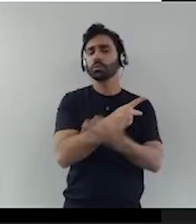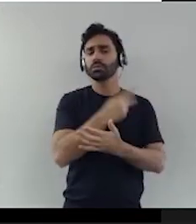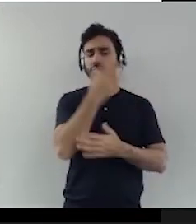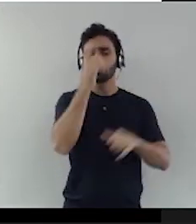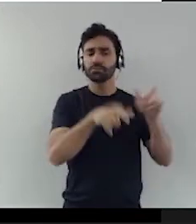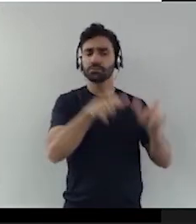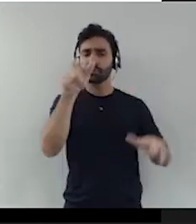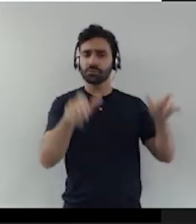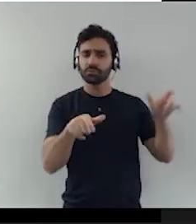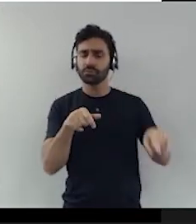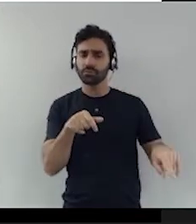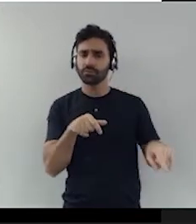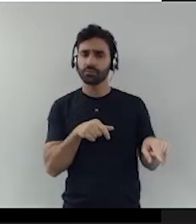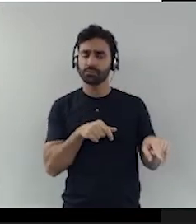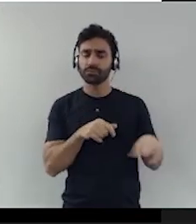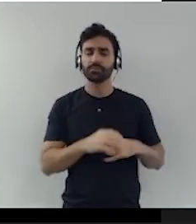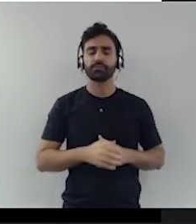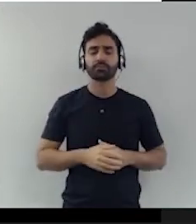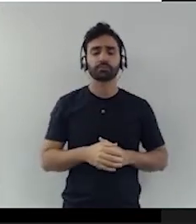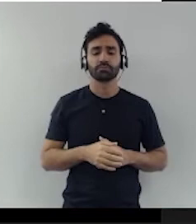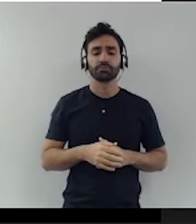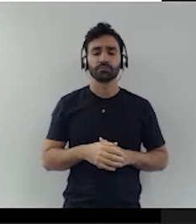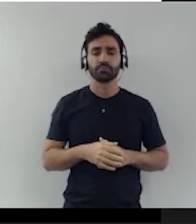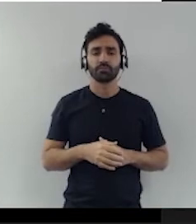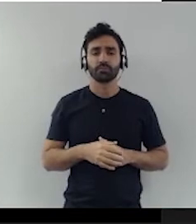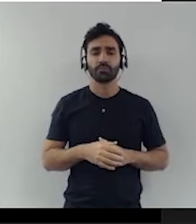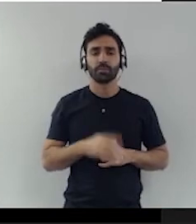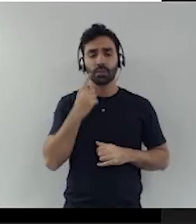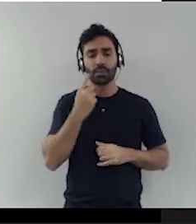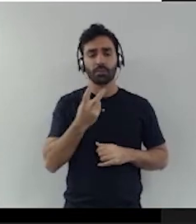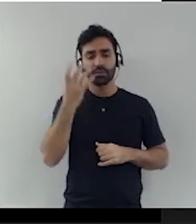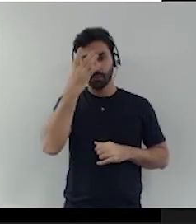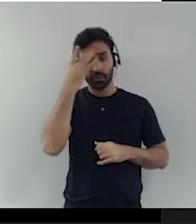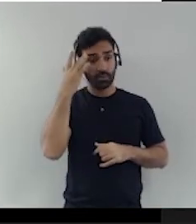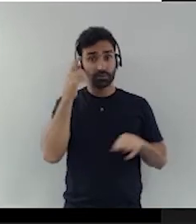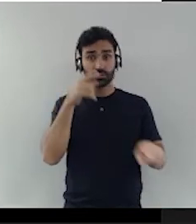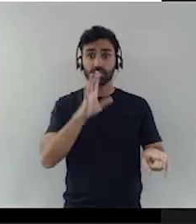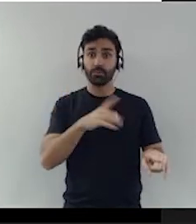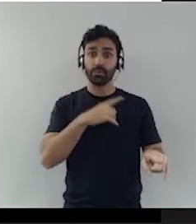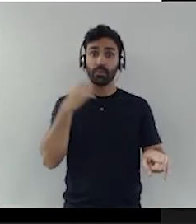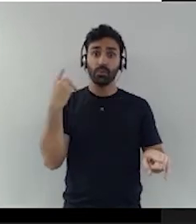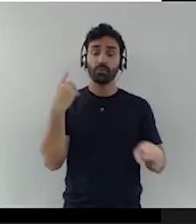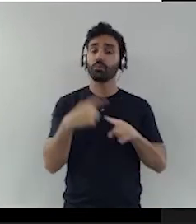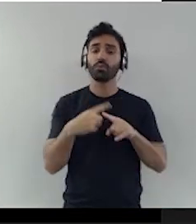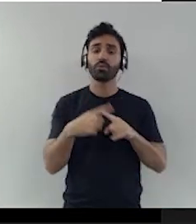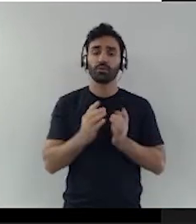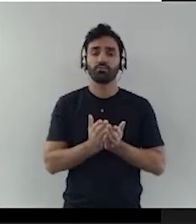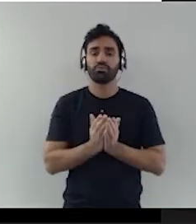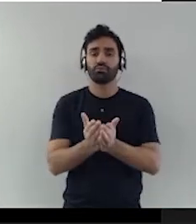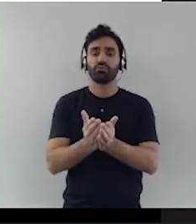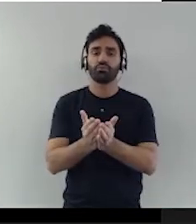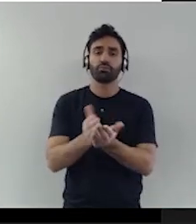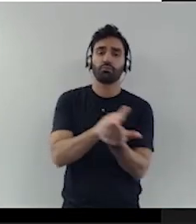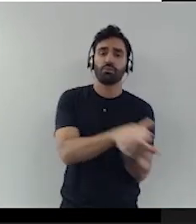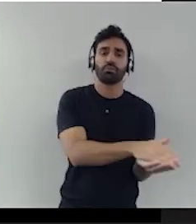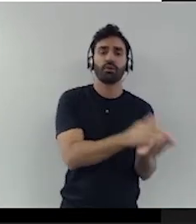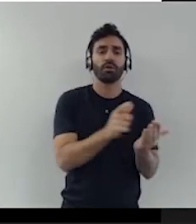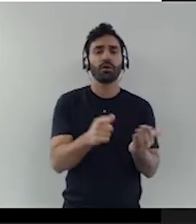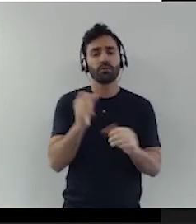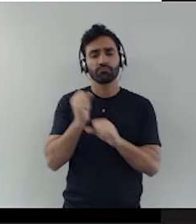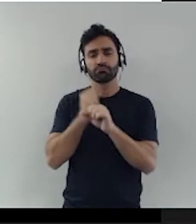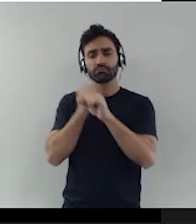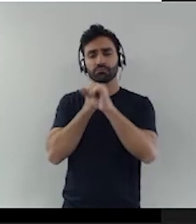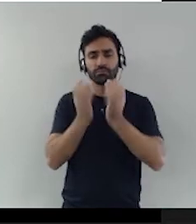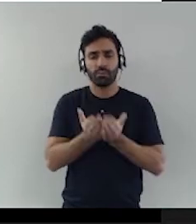pessoas que tinham tentado anteriormente. E ele viu que as pessoas tinham morrido porque o barco virava. Então ele disse, eu vou construir um barco que não vai